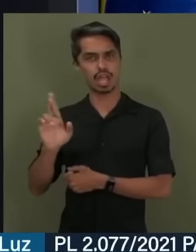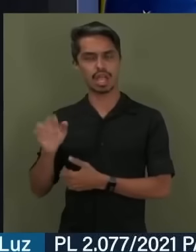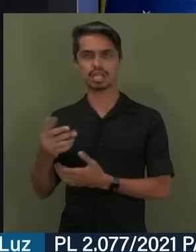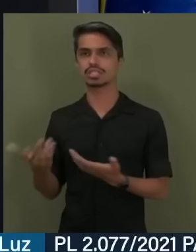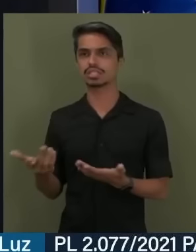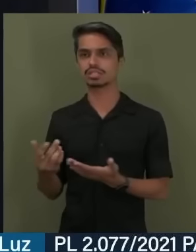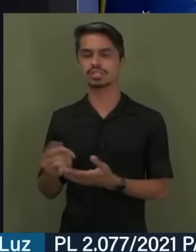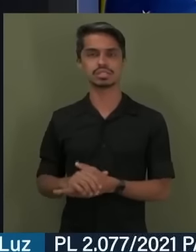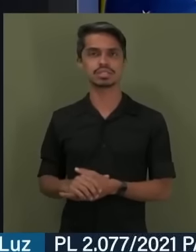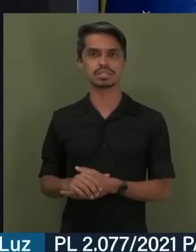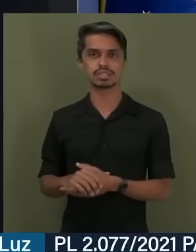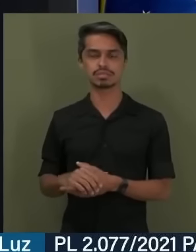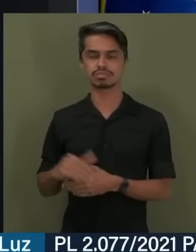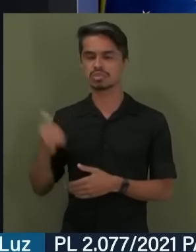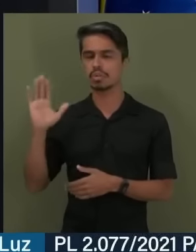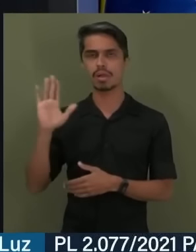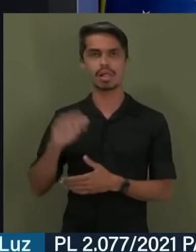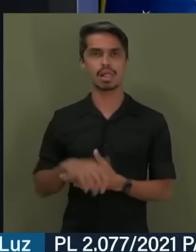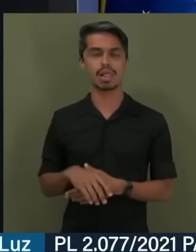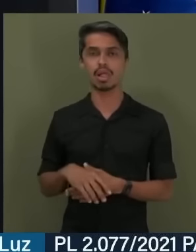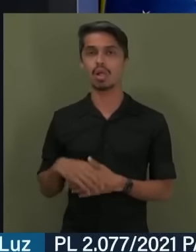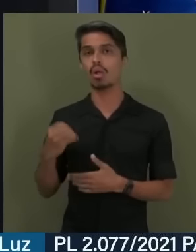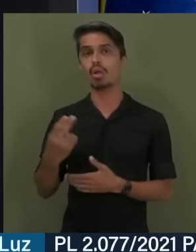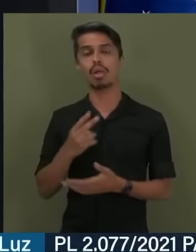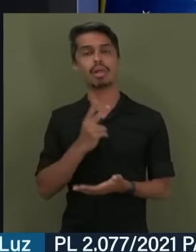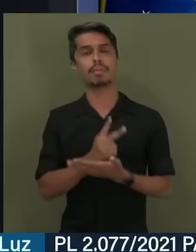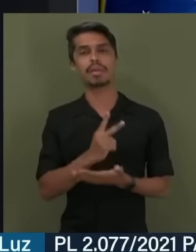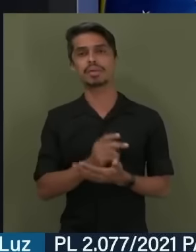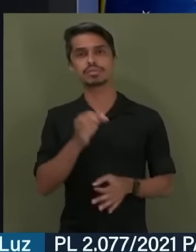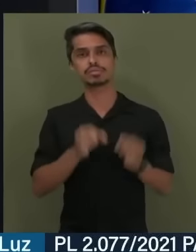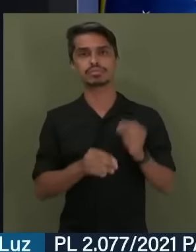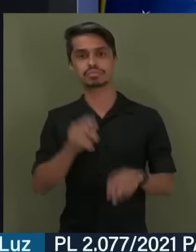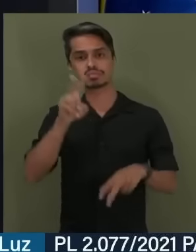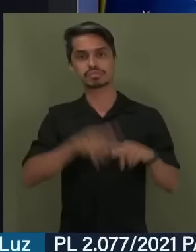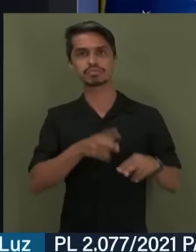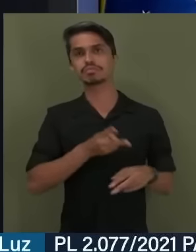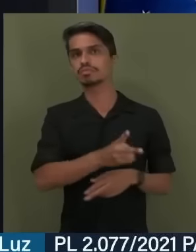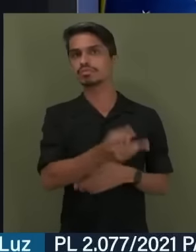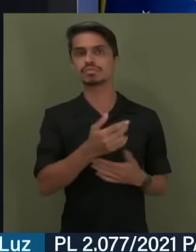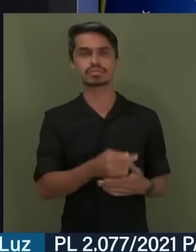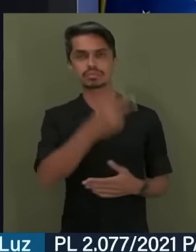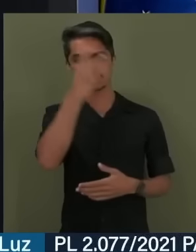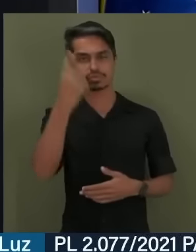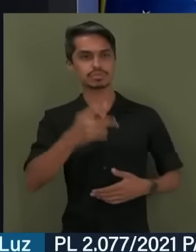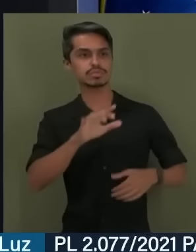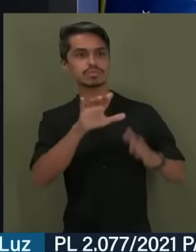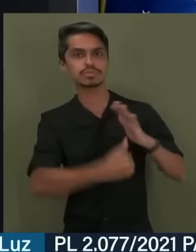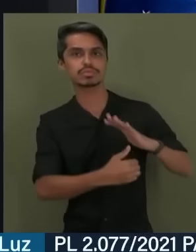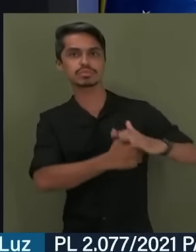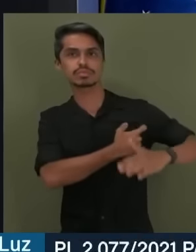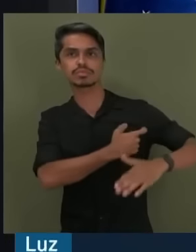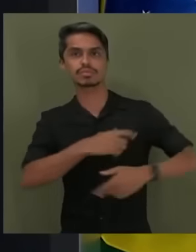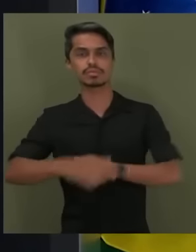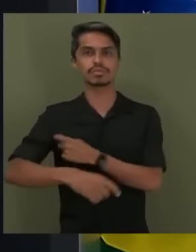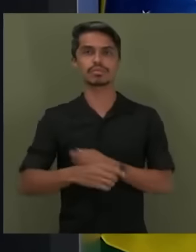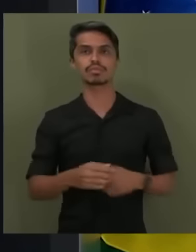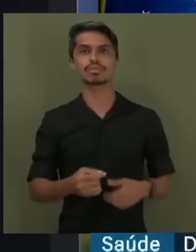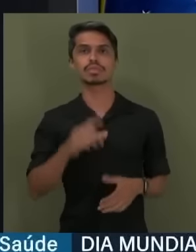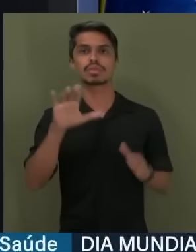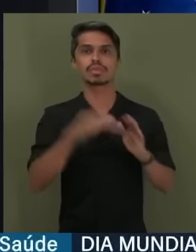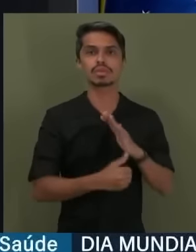justiça, a mesma justiça que mantém preso uma pessoa que furta desodorante, carne seca ou 1 litro